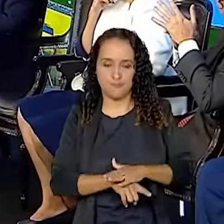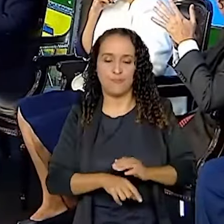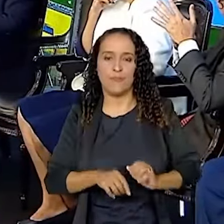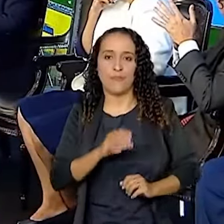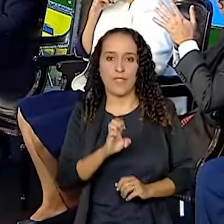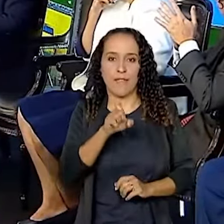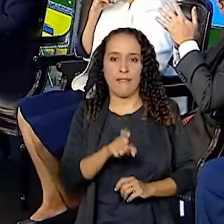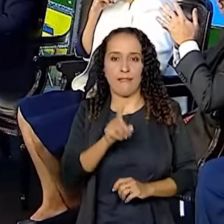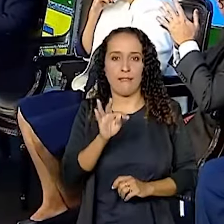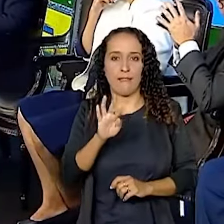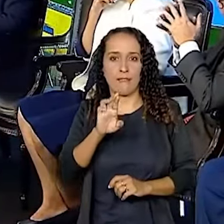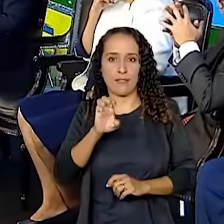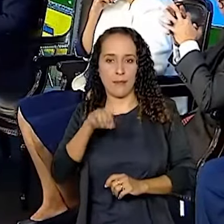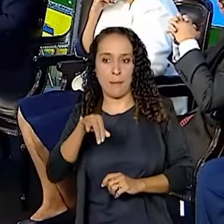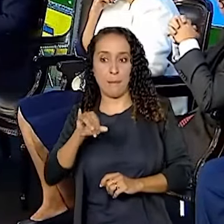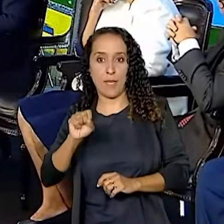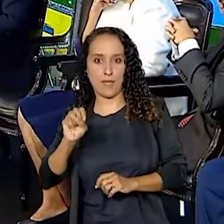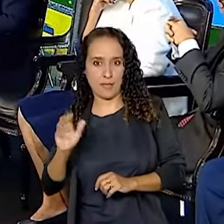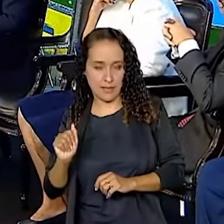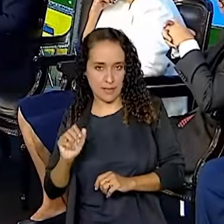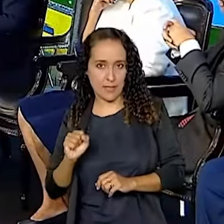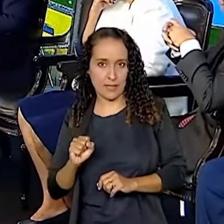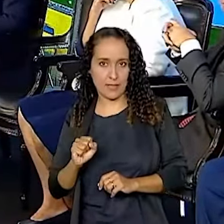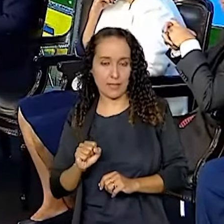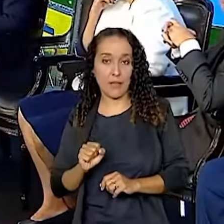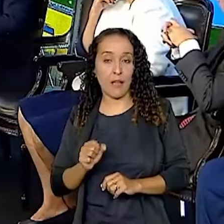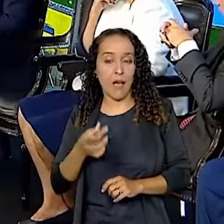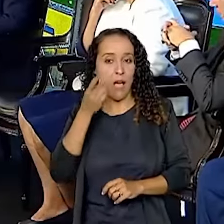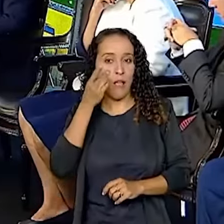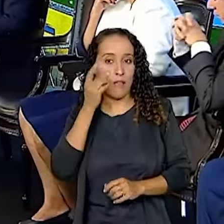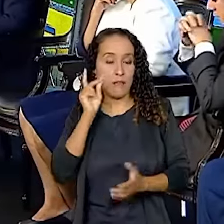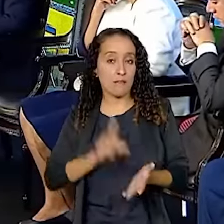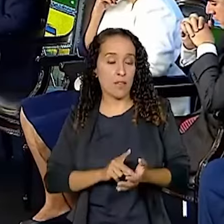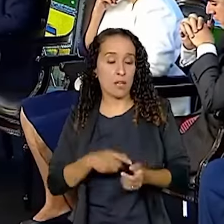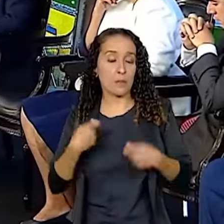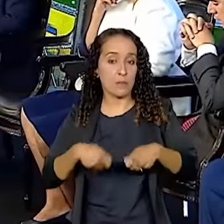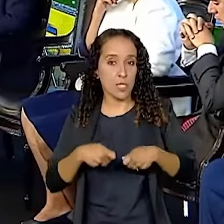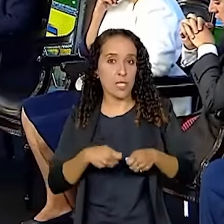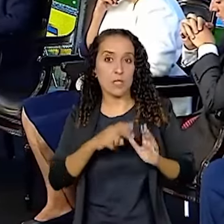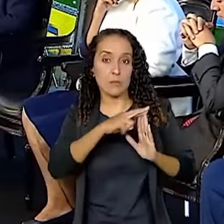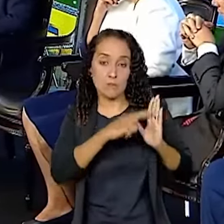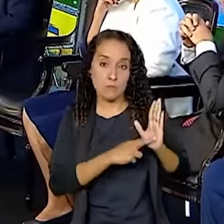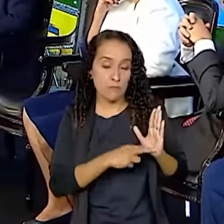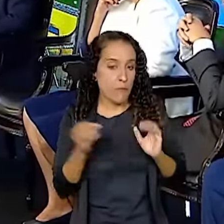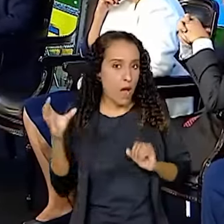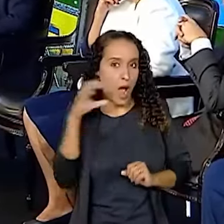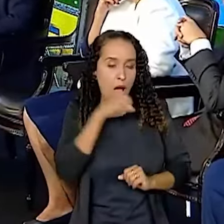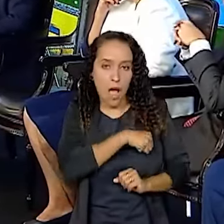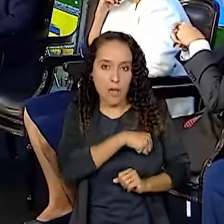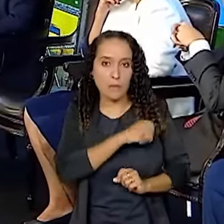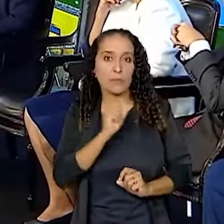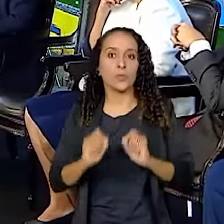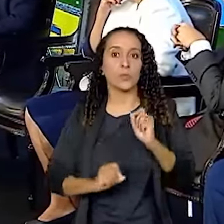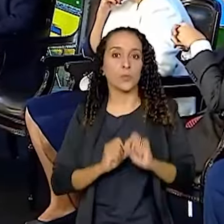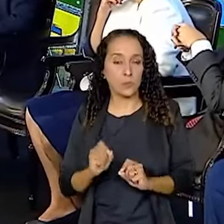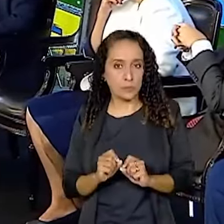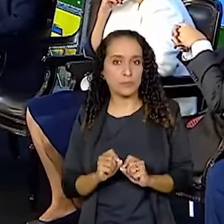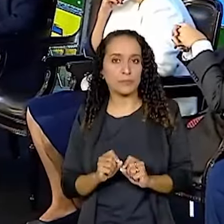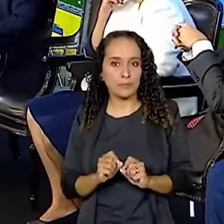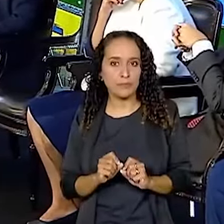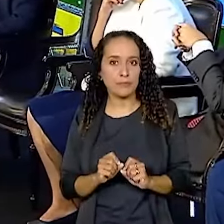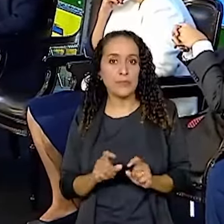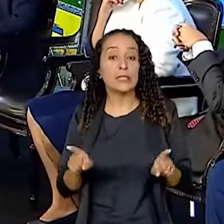extremistas. Essa nova realidade exige a imediata regulamentação e a